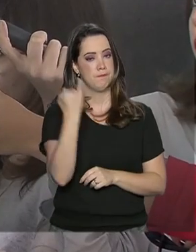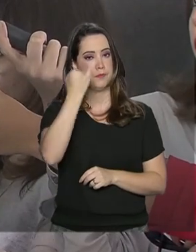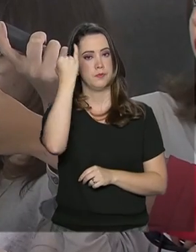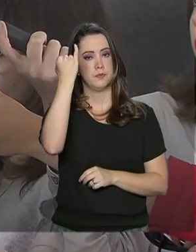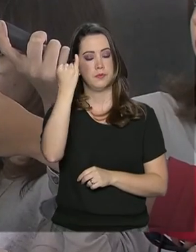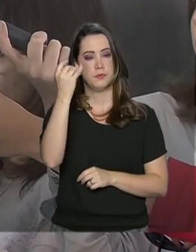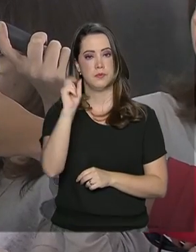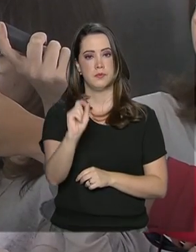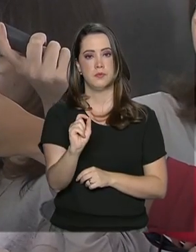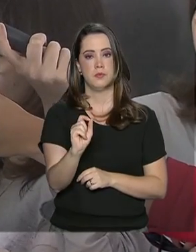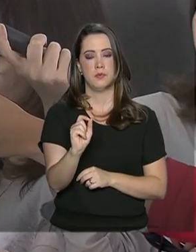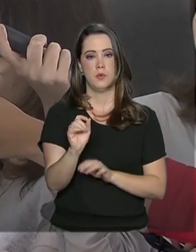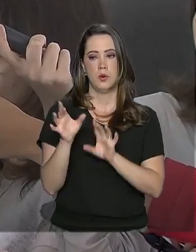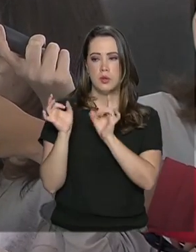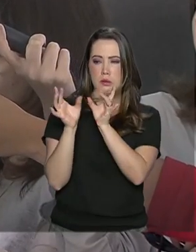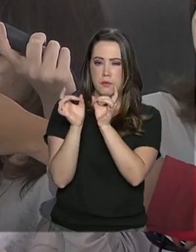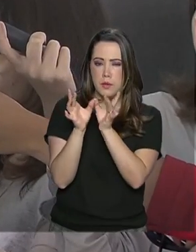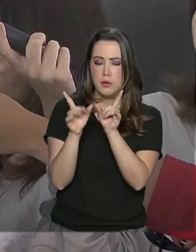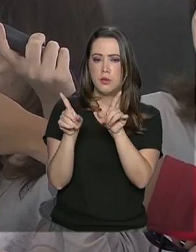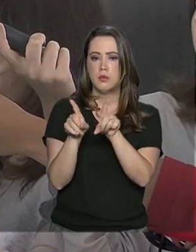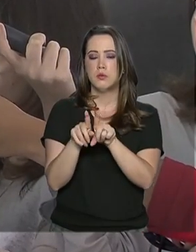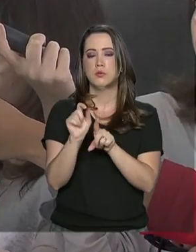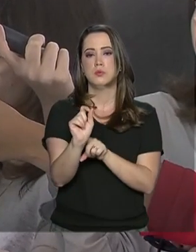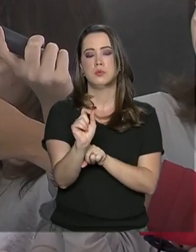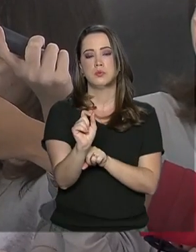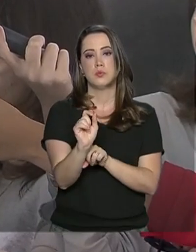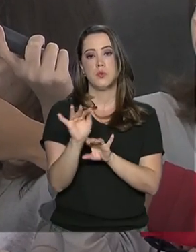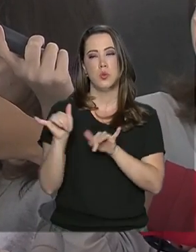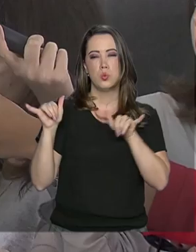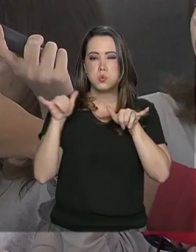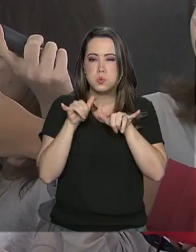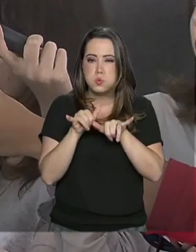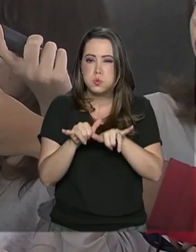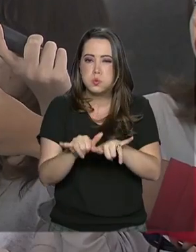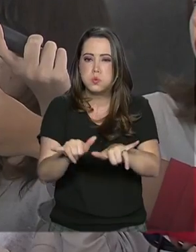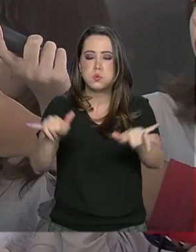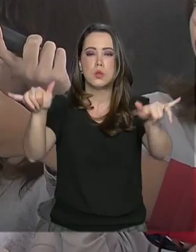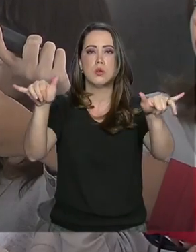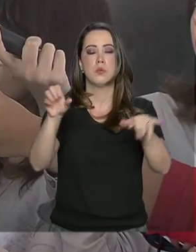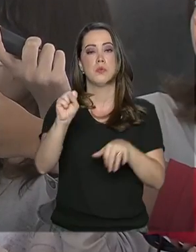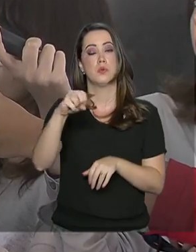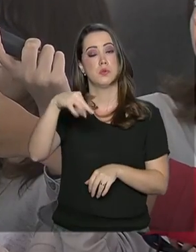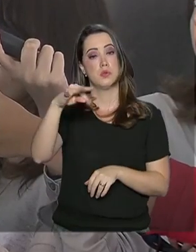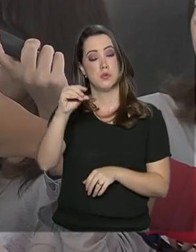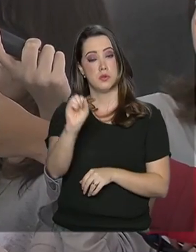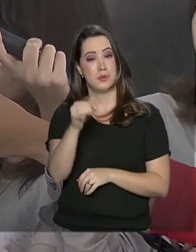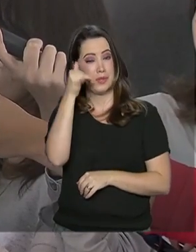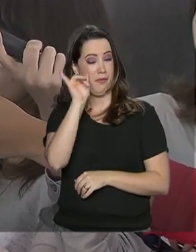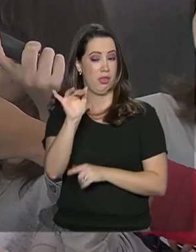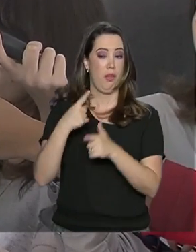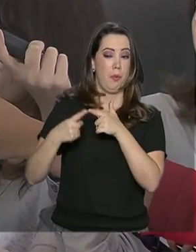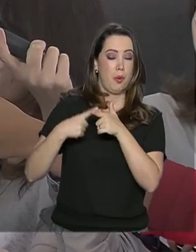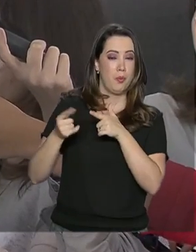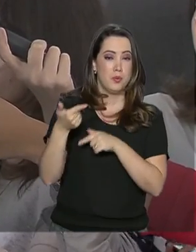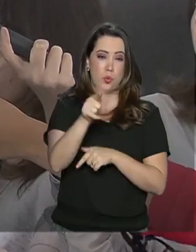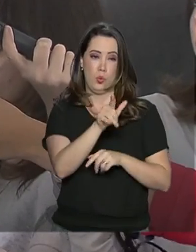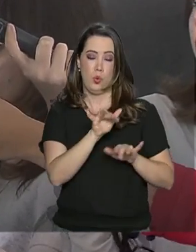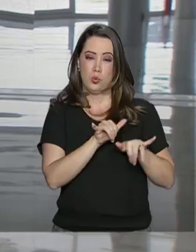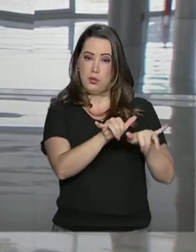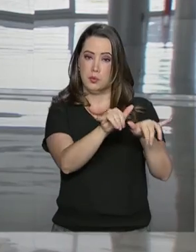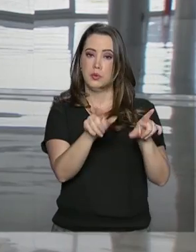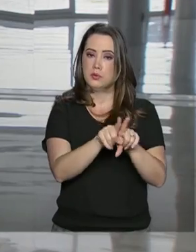importância da licitação do aeroporto Santos Dumont, evitar o conflito com o aeroporto do